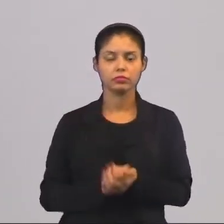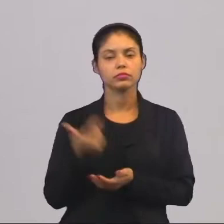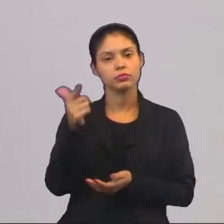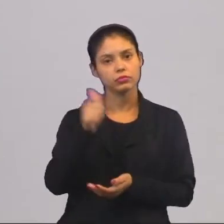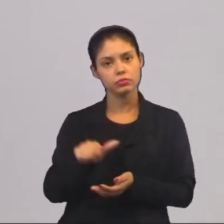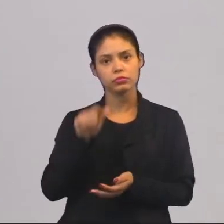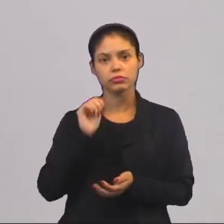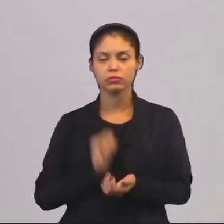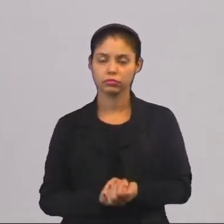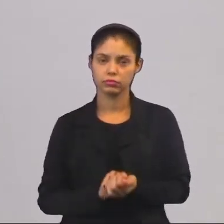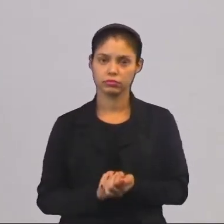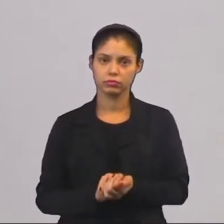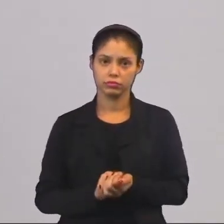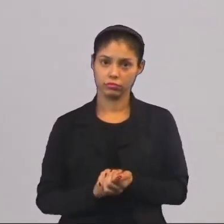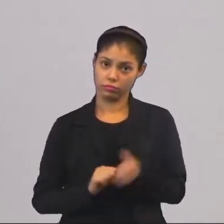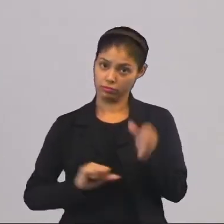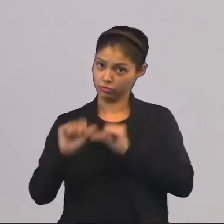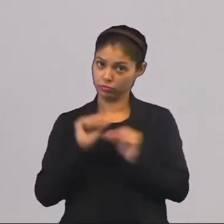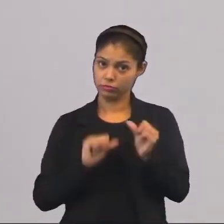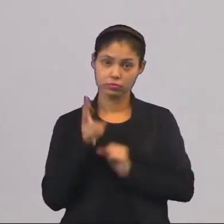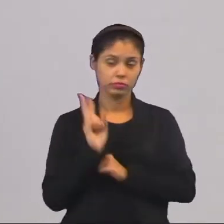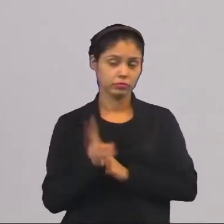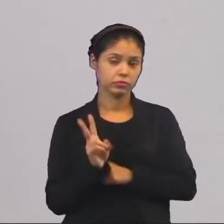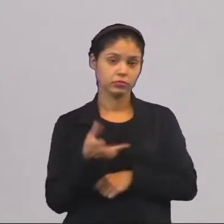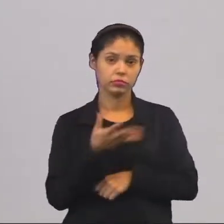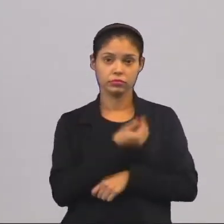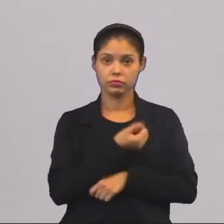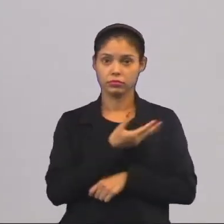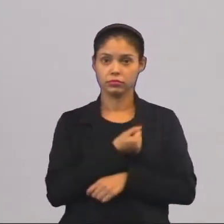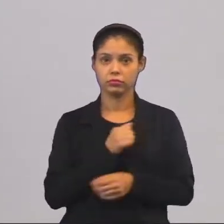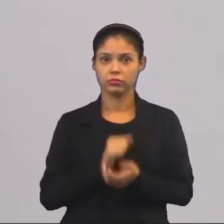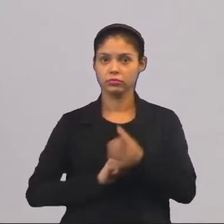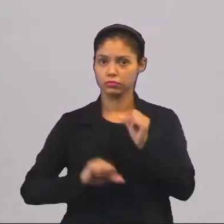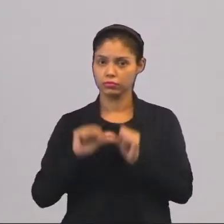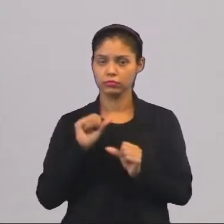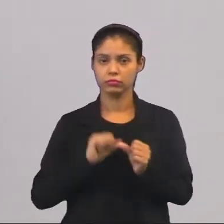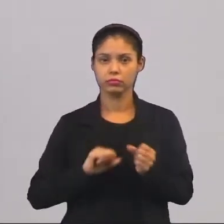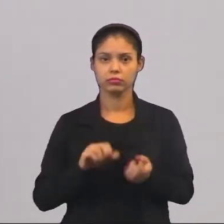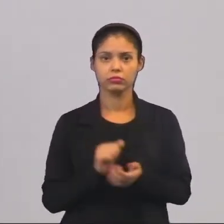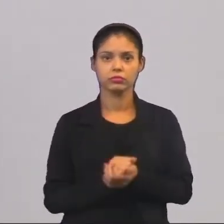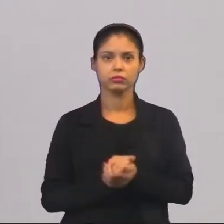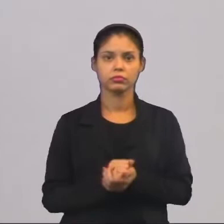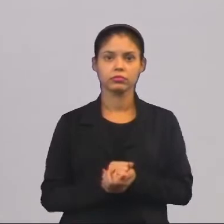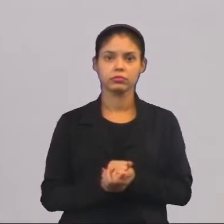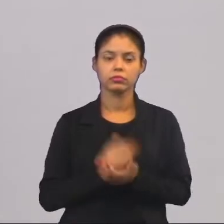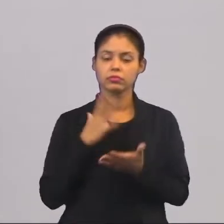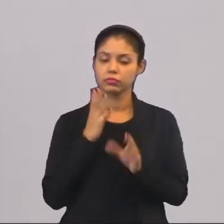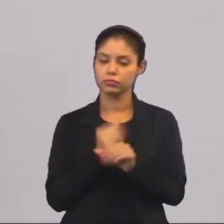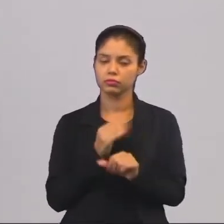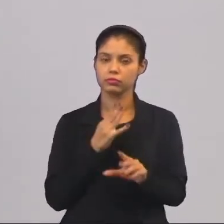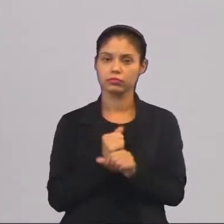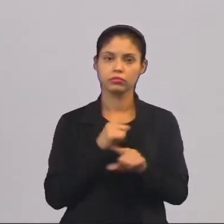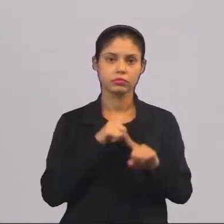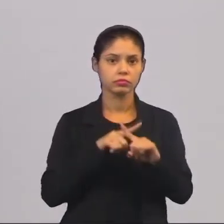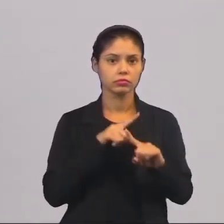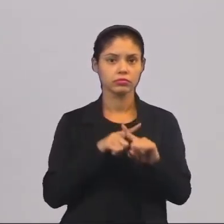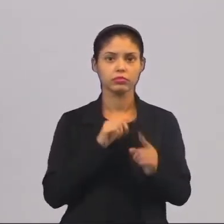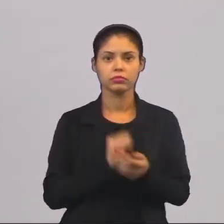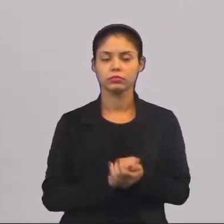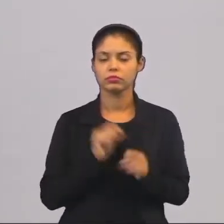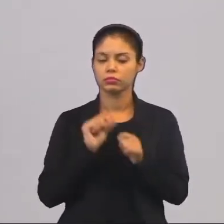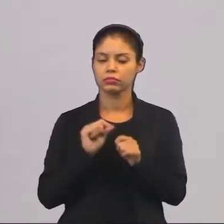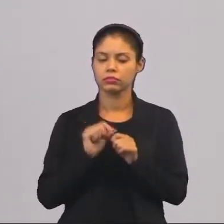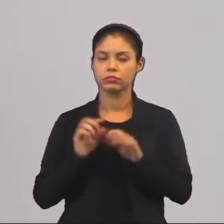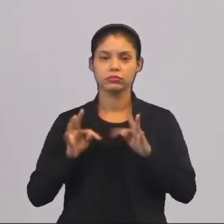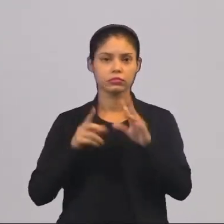novo. Ele não altera, mesmo que os números troquem, tá? Mas a soma e a multiplicação faz com